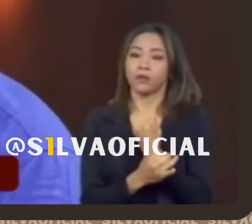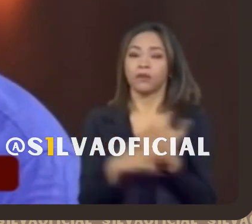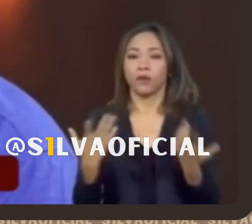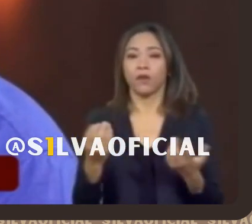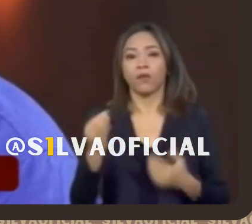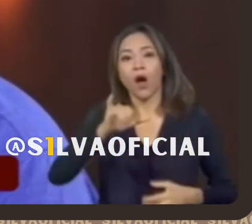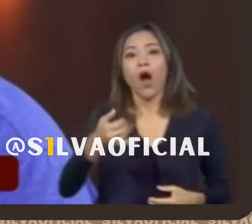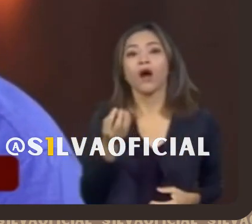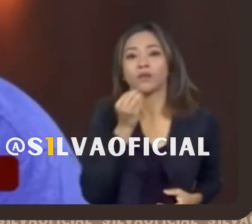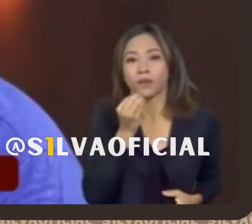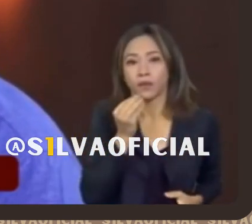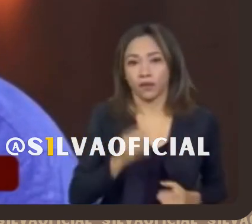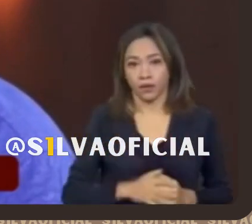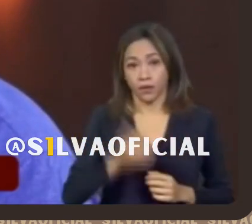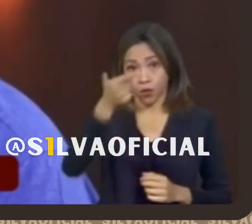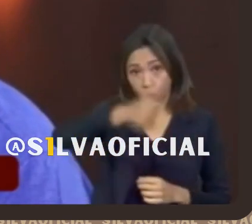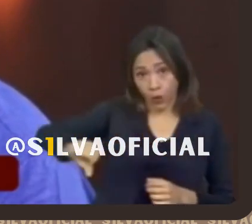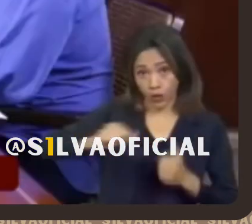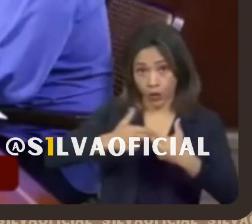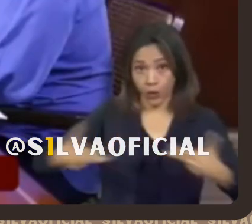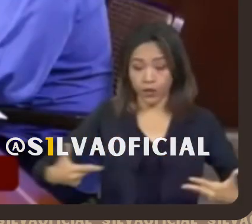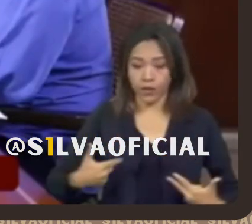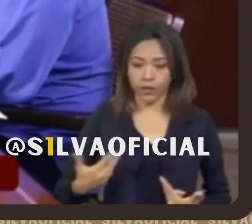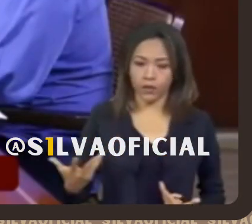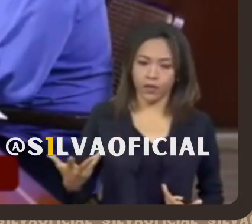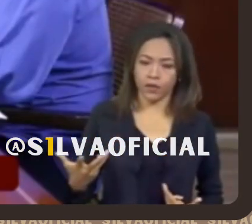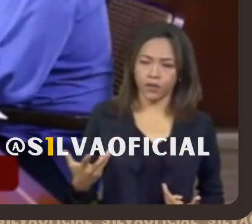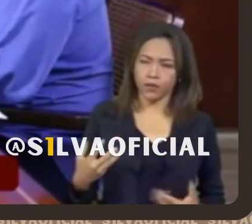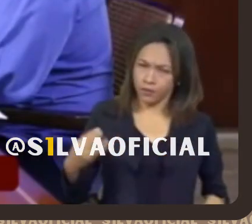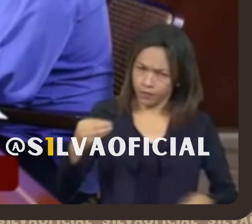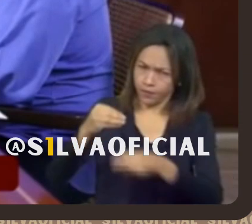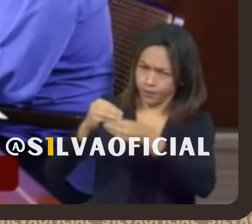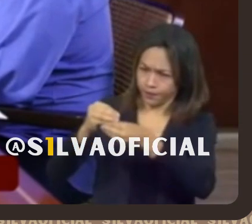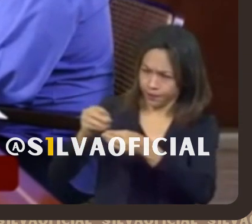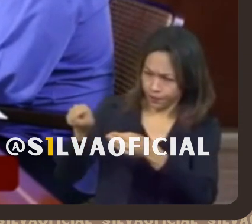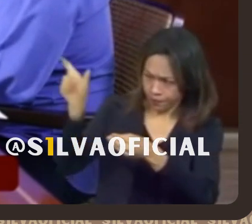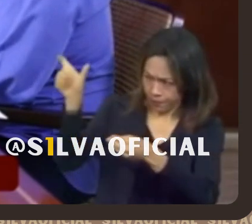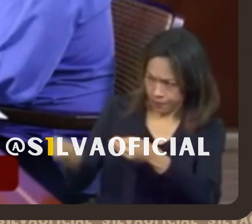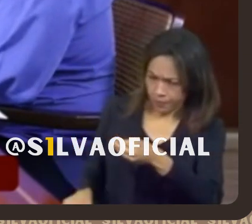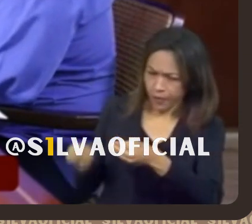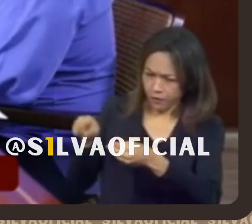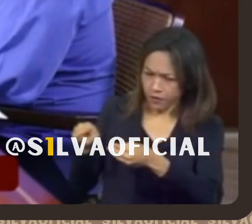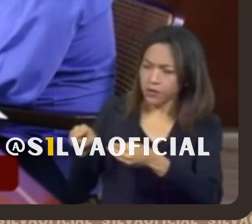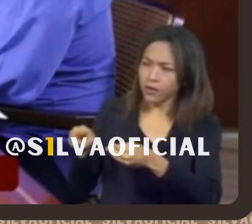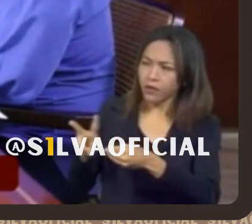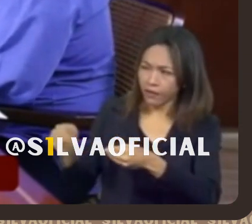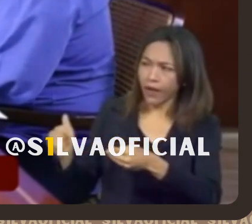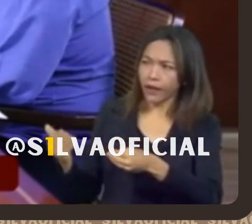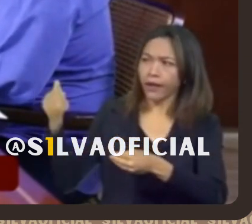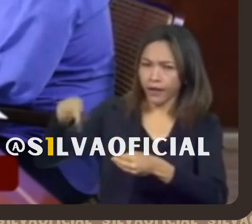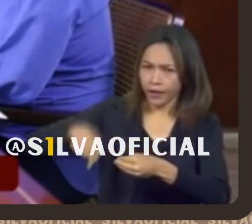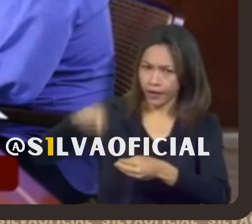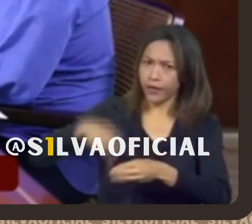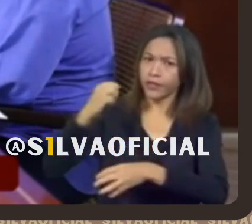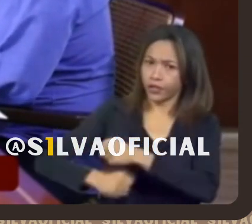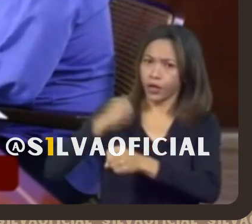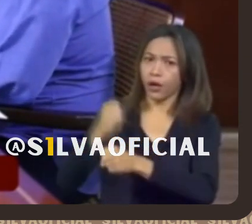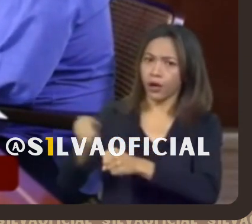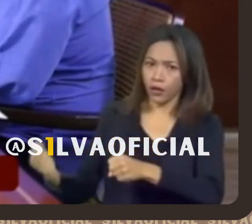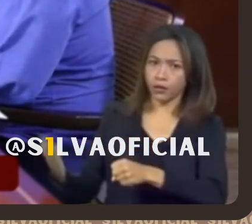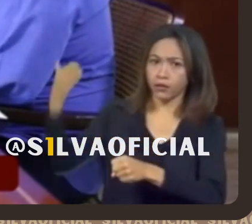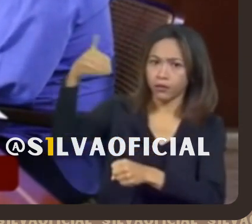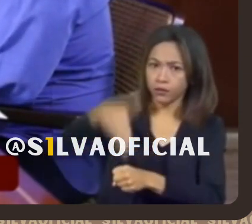outra coisa que eu achei extraordinária só acrescentar o senhor vai agora ainda esse ano que eu acho que vai ser uma das maiores políticas que o senhor vai implementar